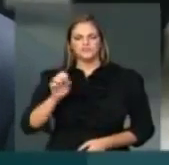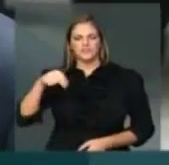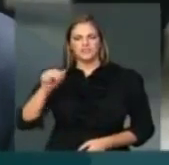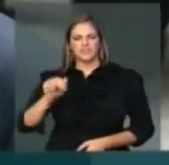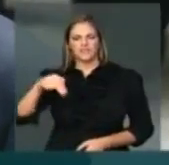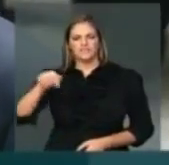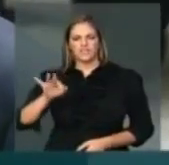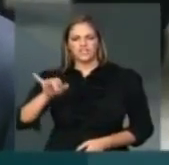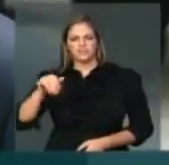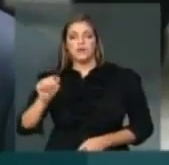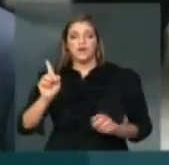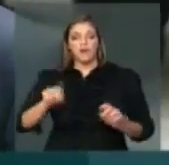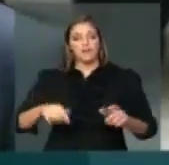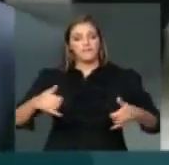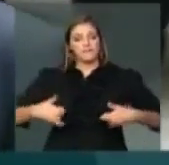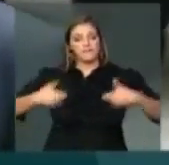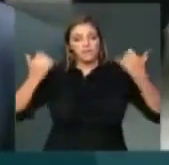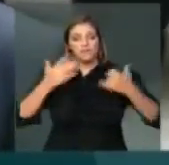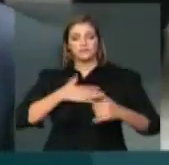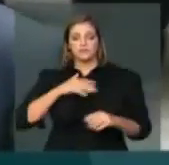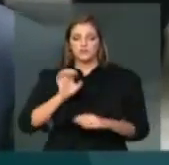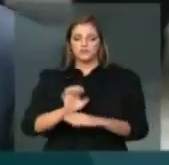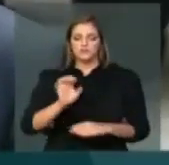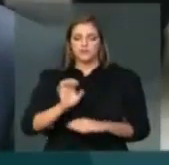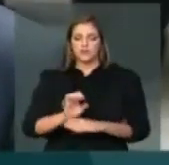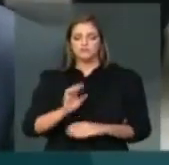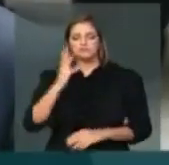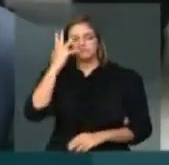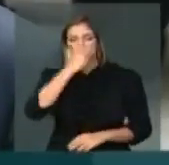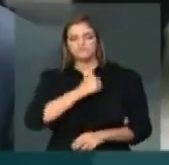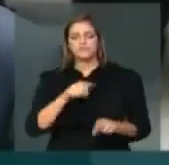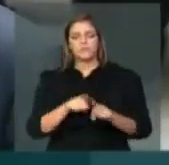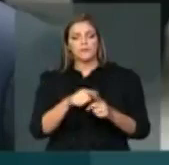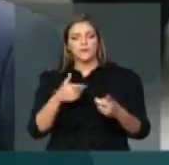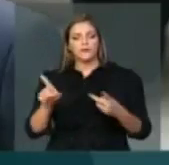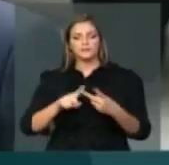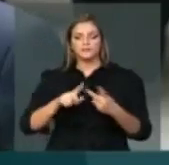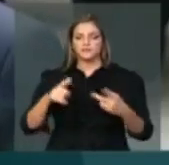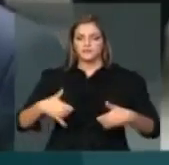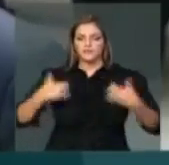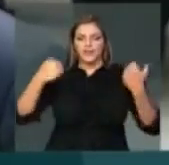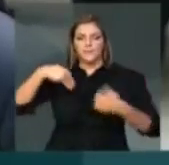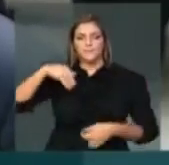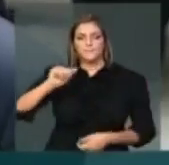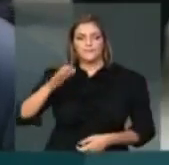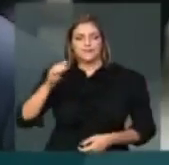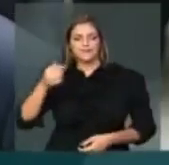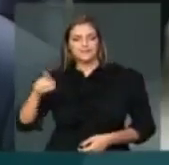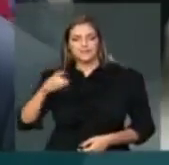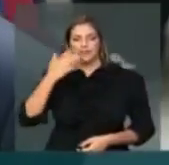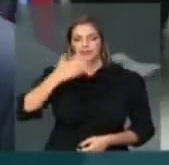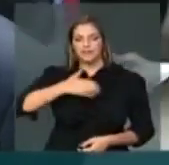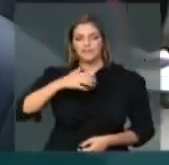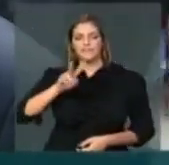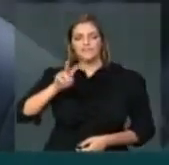Cunha é importante festa do nosso estado, e também a festa da maçã em Veranópolis, a qual as